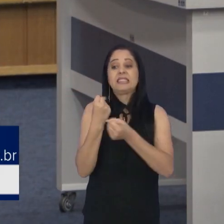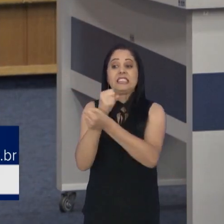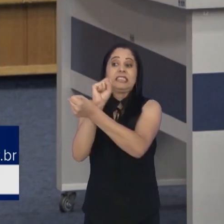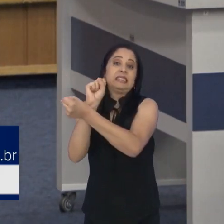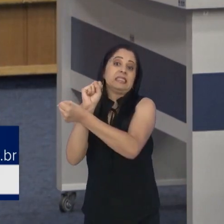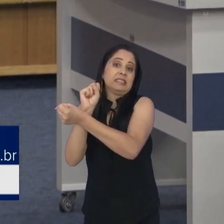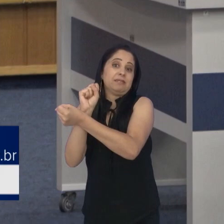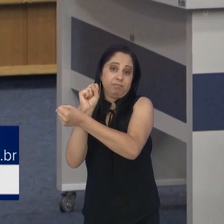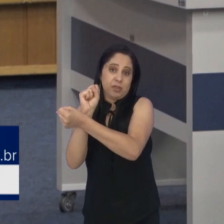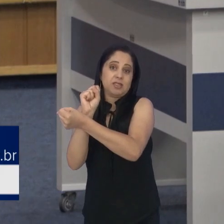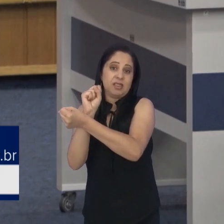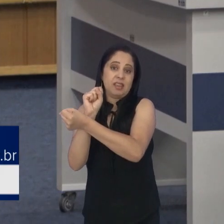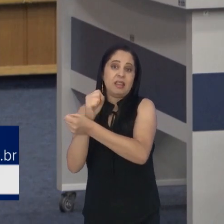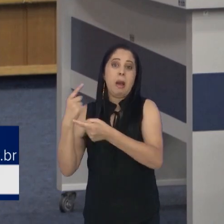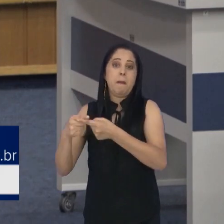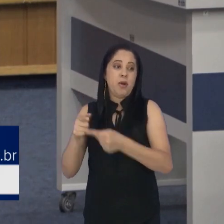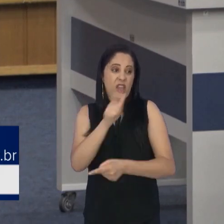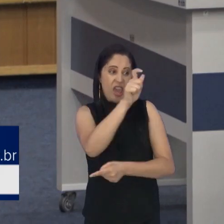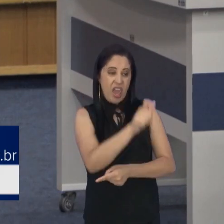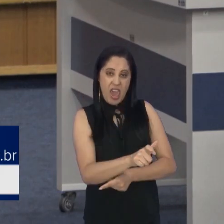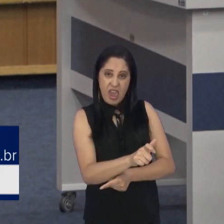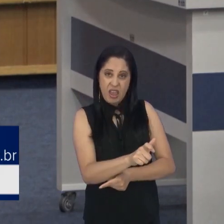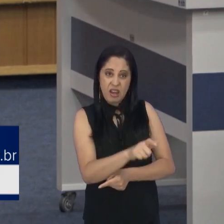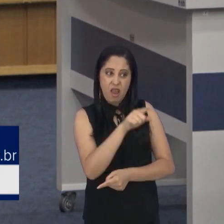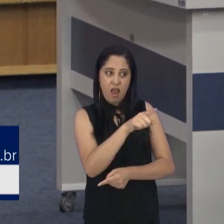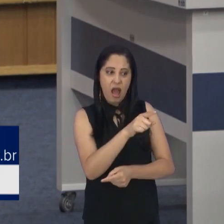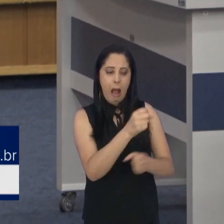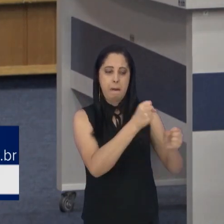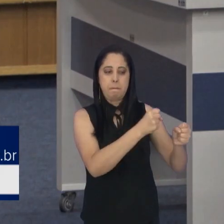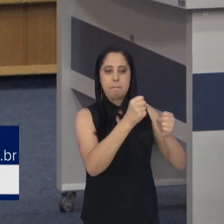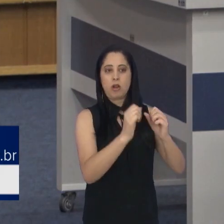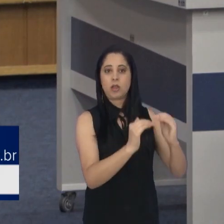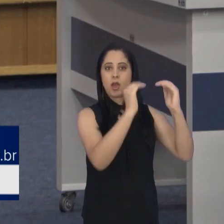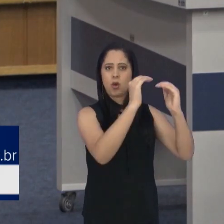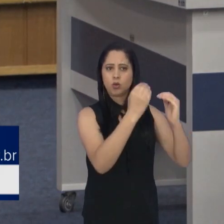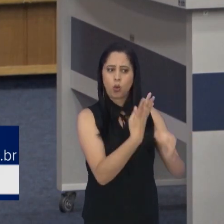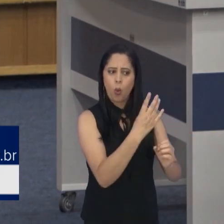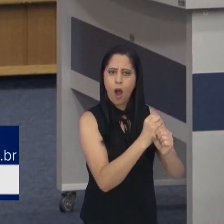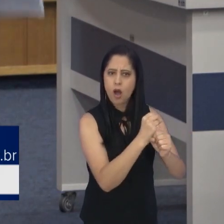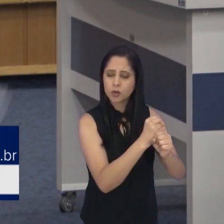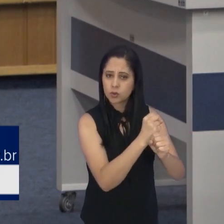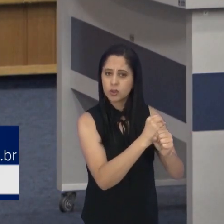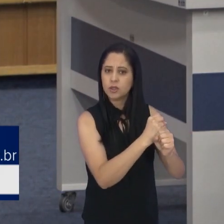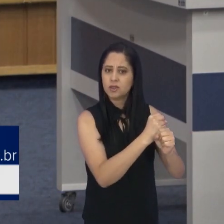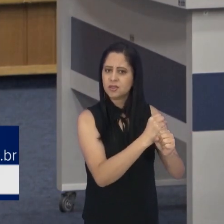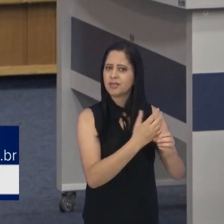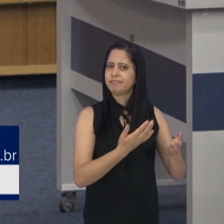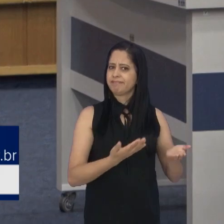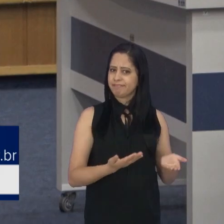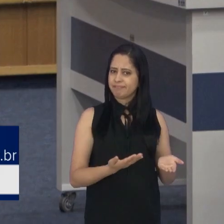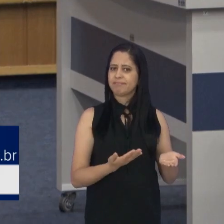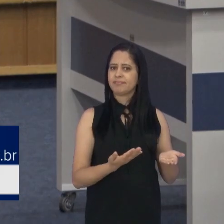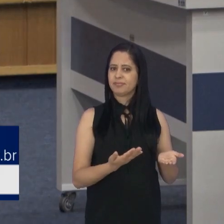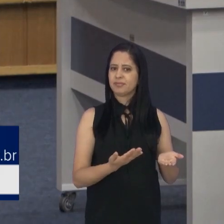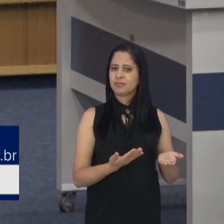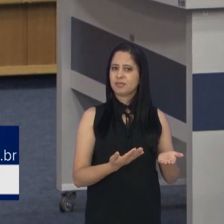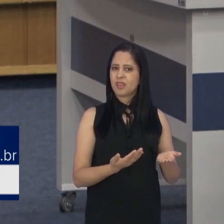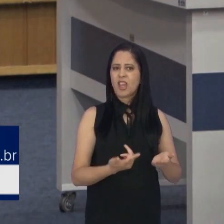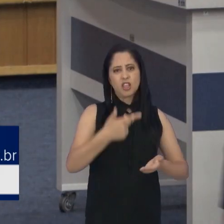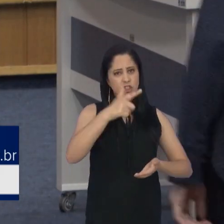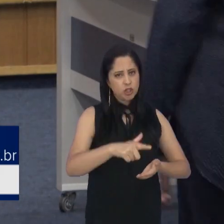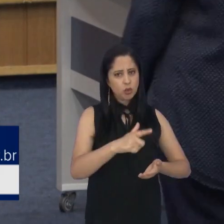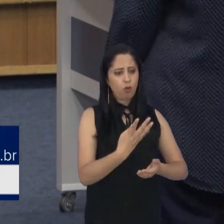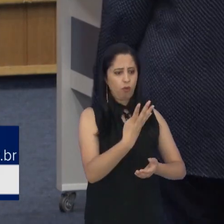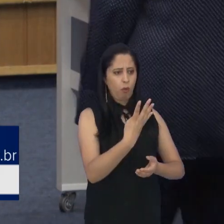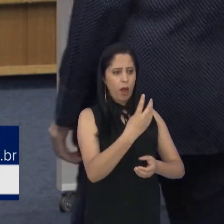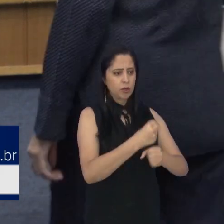infelizmente dando aí um poder autocrata de 4 anos. Então e ainda para ser renovado, se